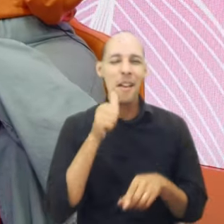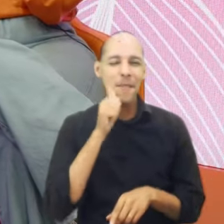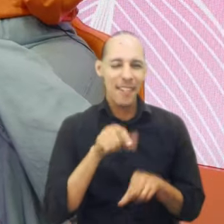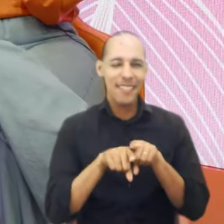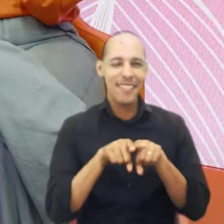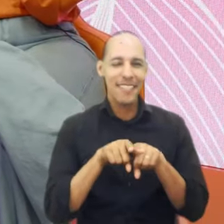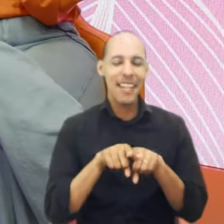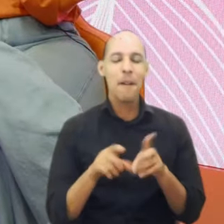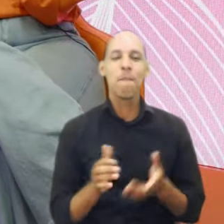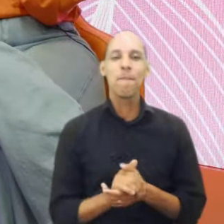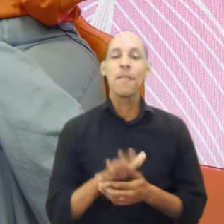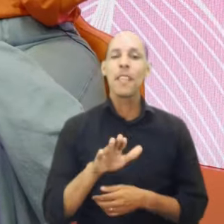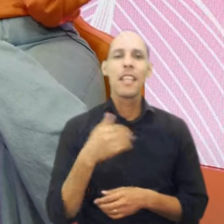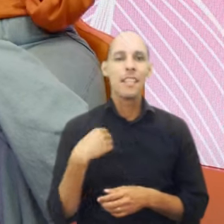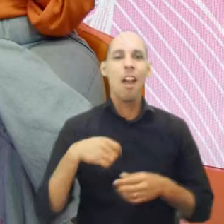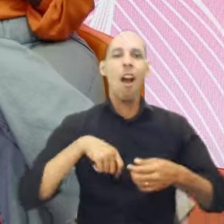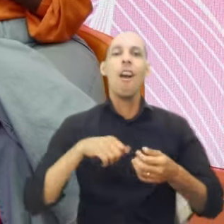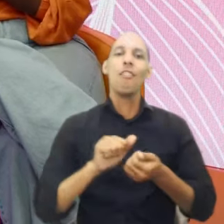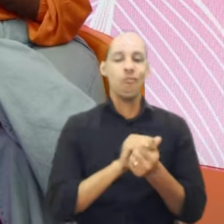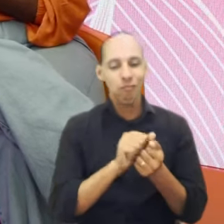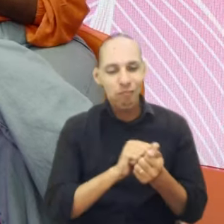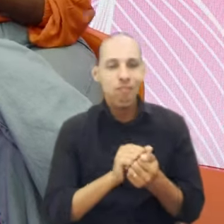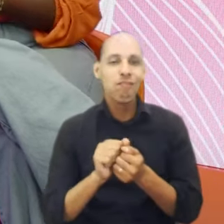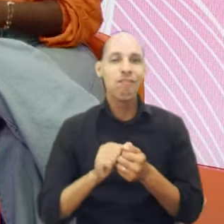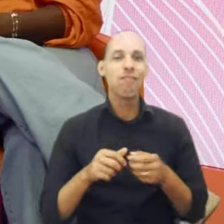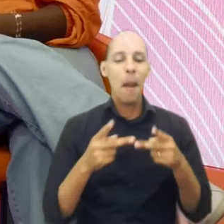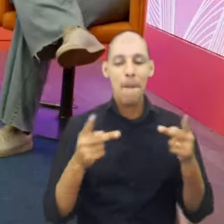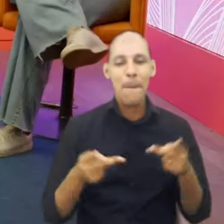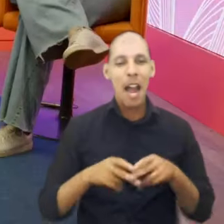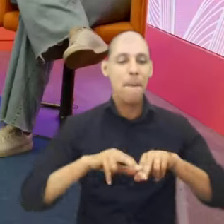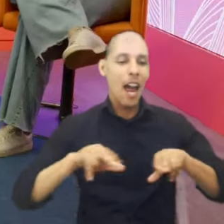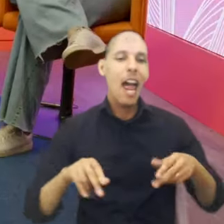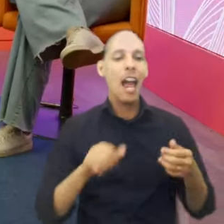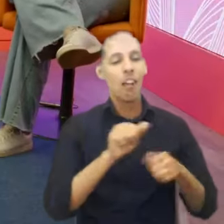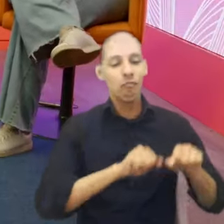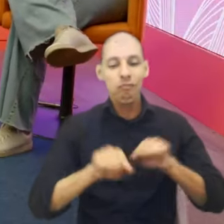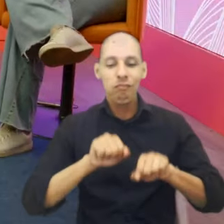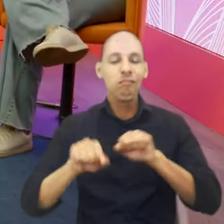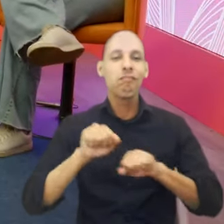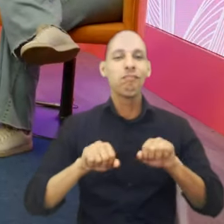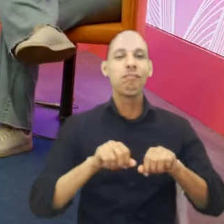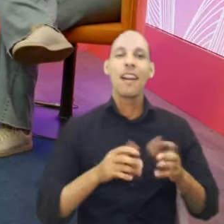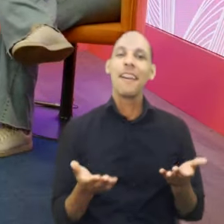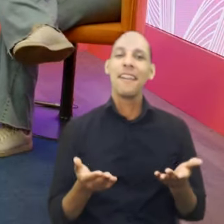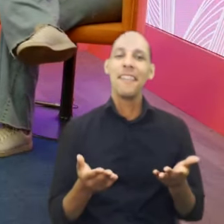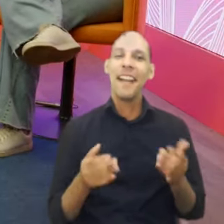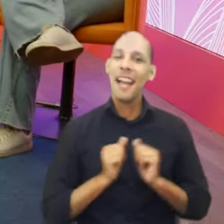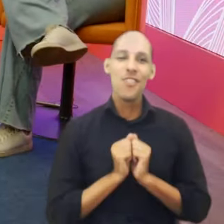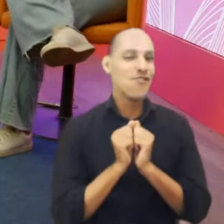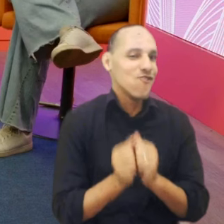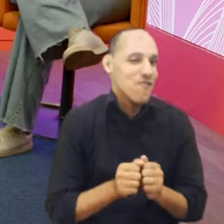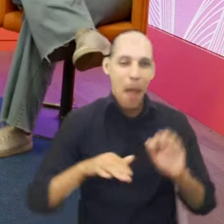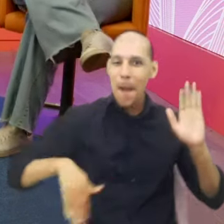eu não gosto. Daí eu lavo a louça. Mas daí também eu lavo a louça. Eu também. Eu também não faço o corpo mole pra louça. É super... Bora, tá junto na praia. A